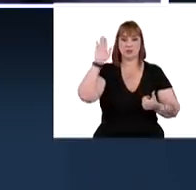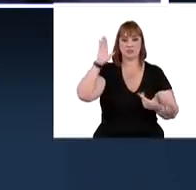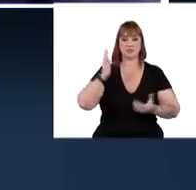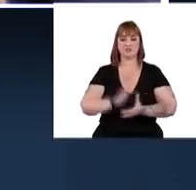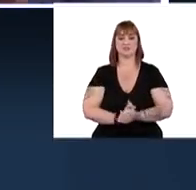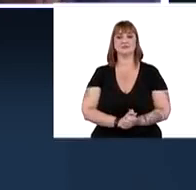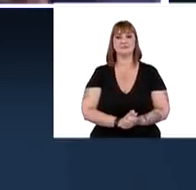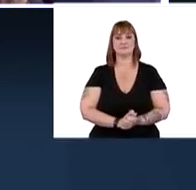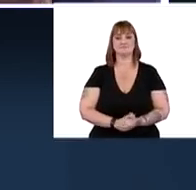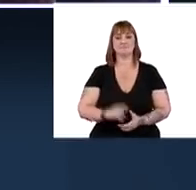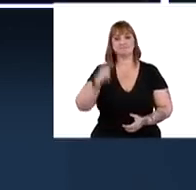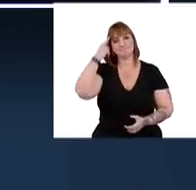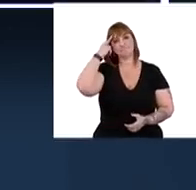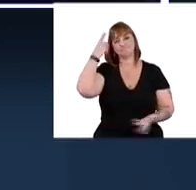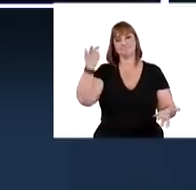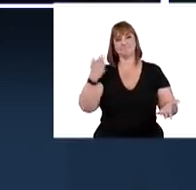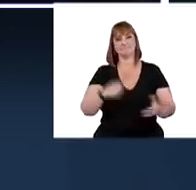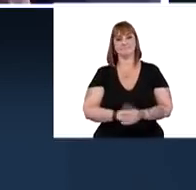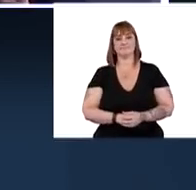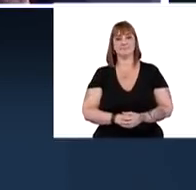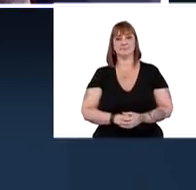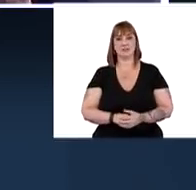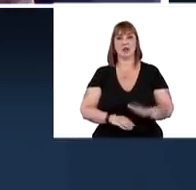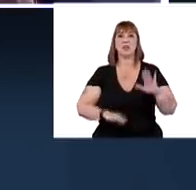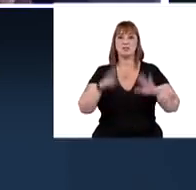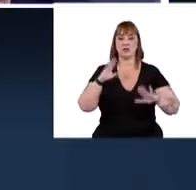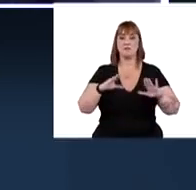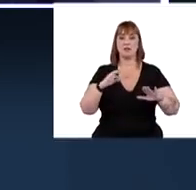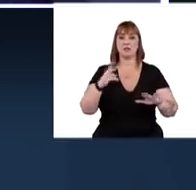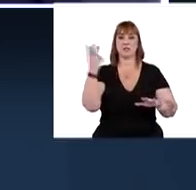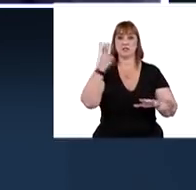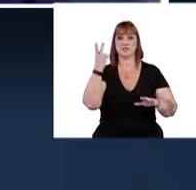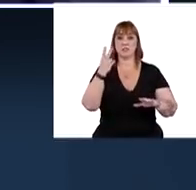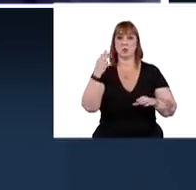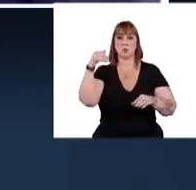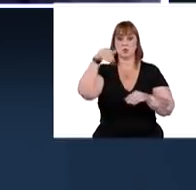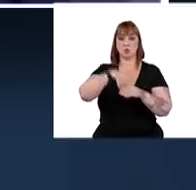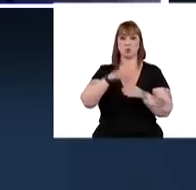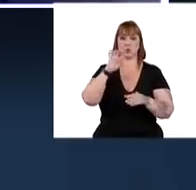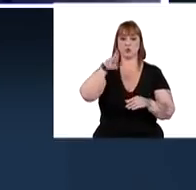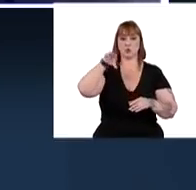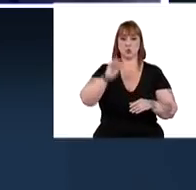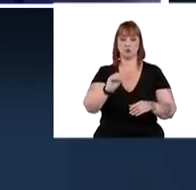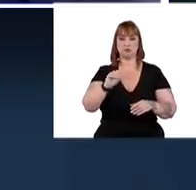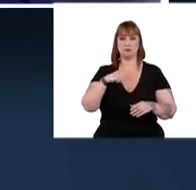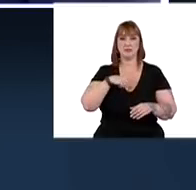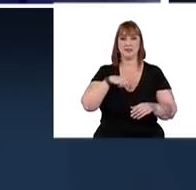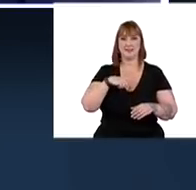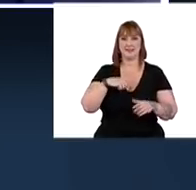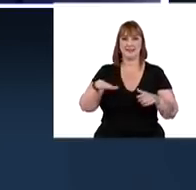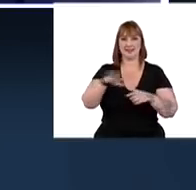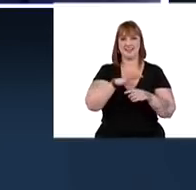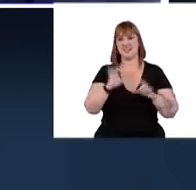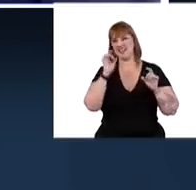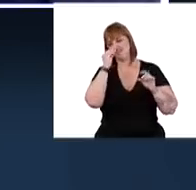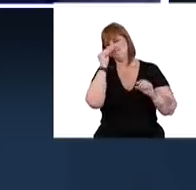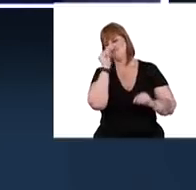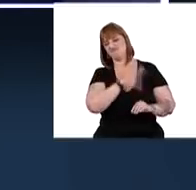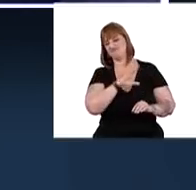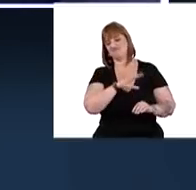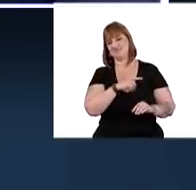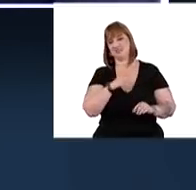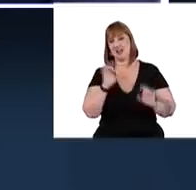a tendência de um segundo turno polarizado. Sim. Existe espaço para algumas desistências de candidaturas de centro em